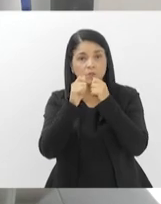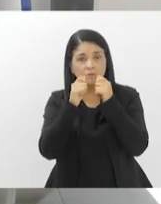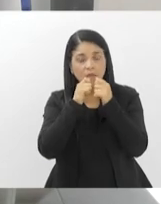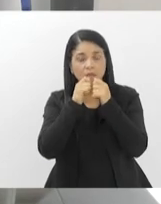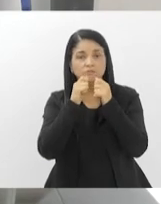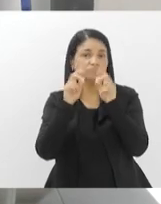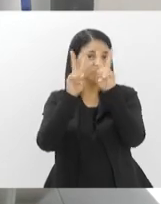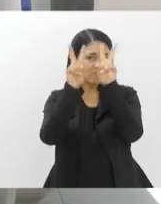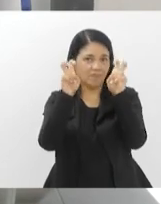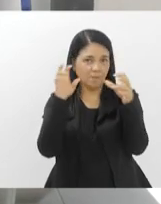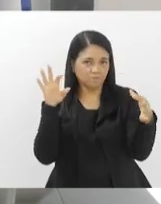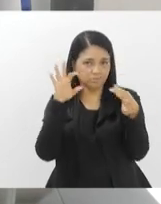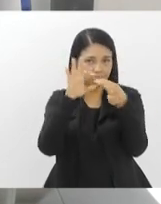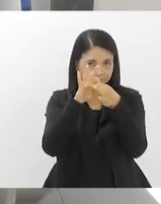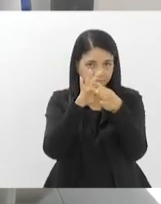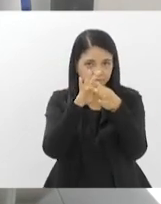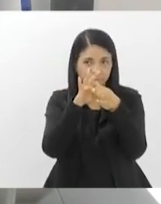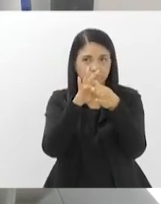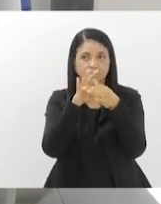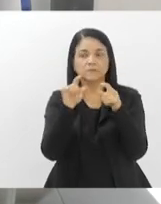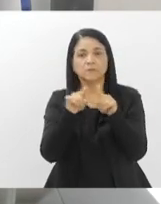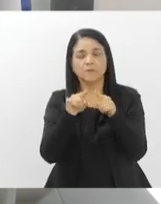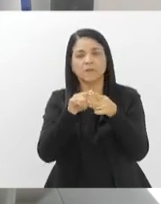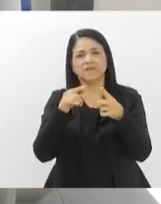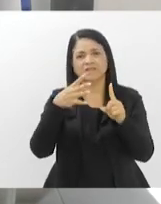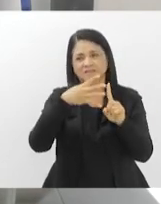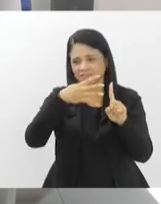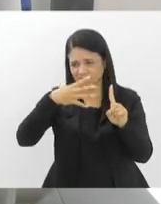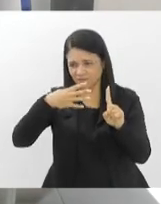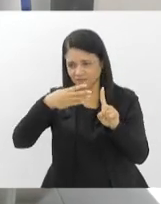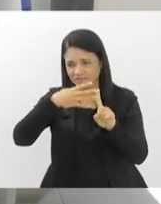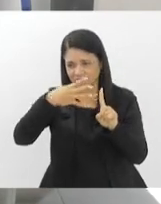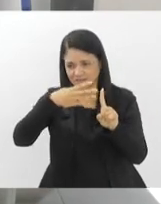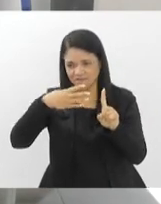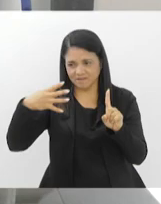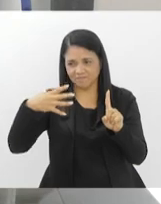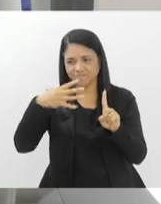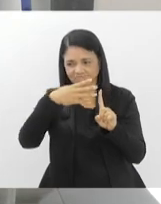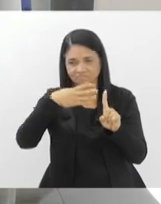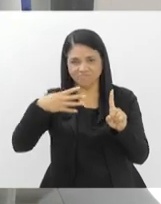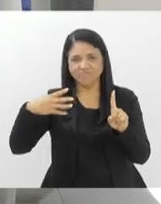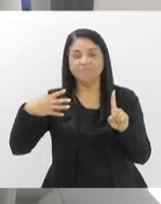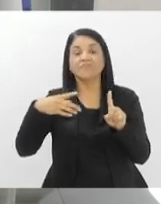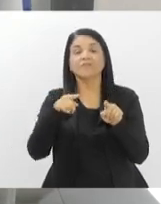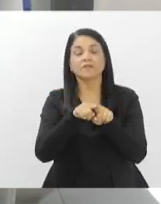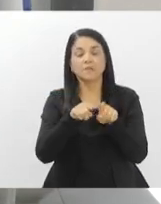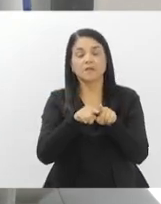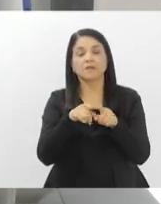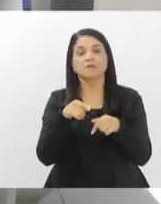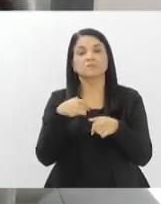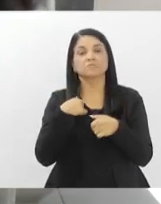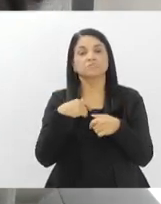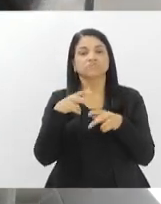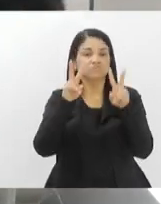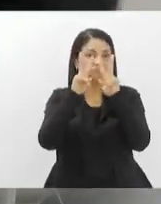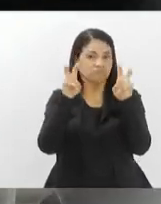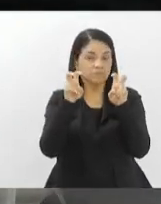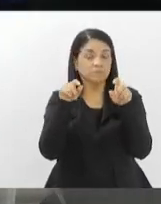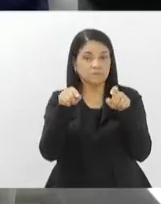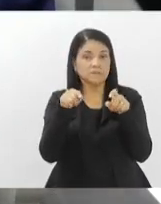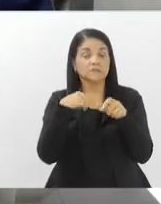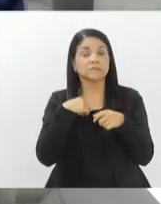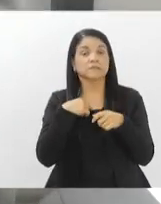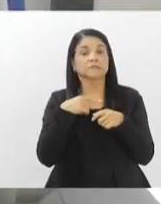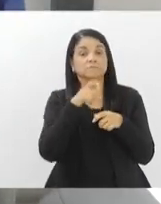respeito, e há no Netflix também, numa rede de streams, um documentário amplo, que muitos daqueles que consomem o